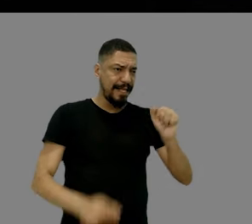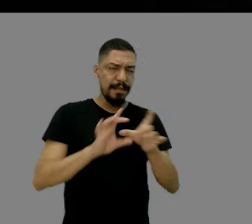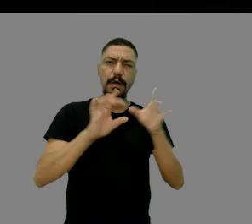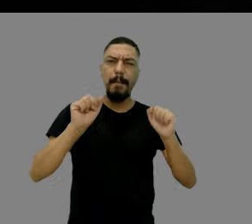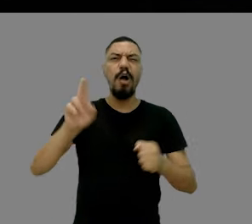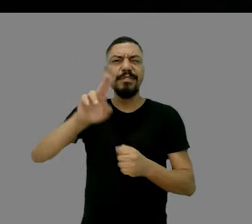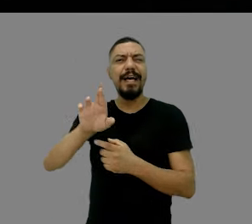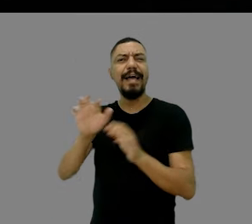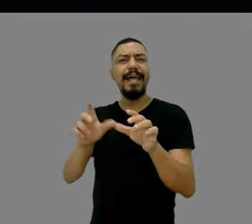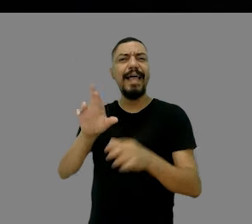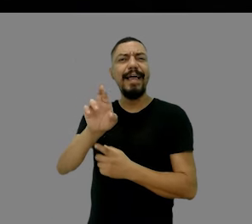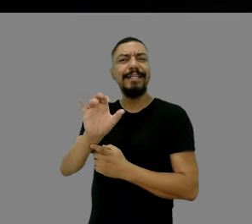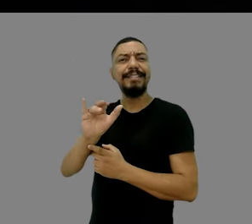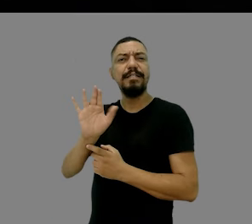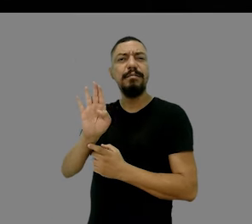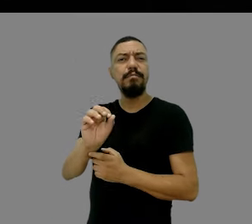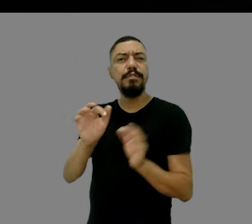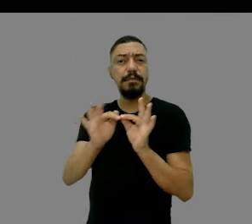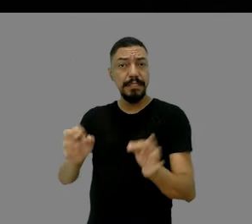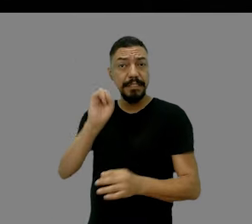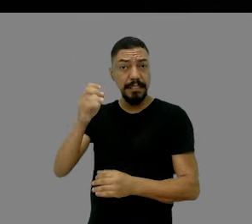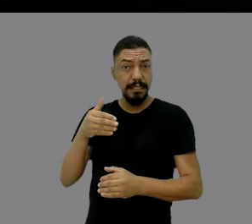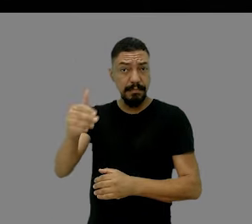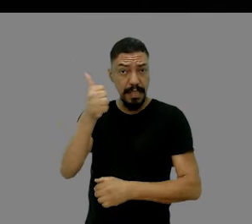me autorizando, ainda a responsabilidade é minha do